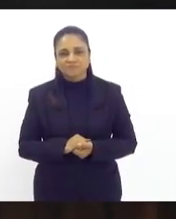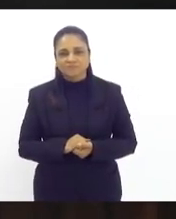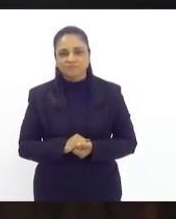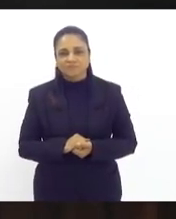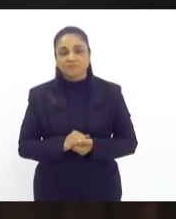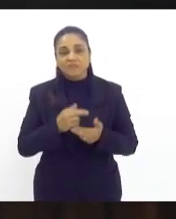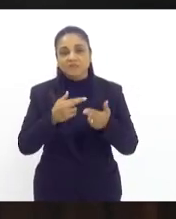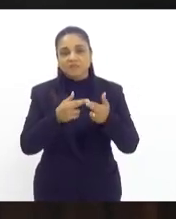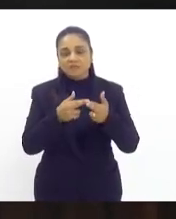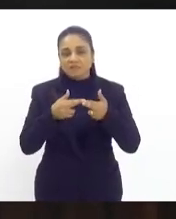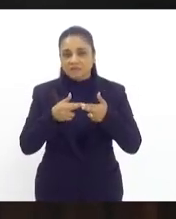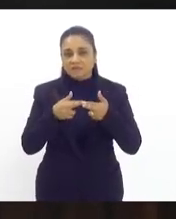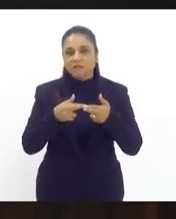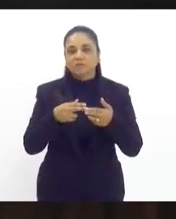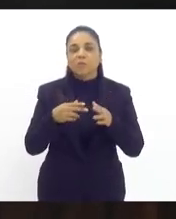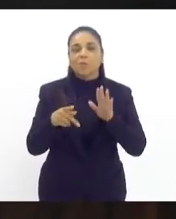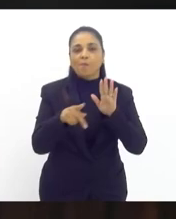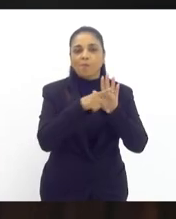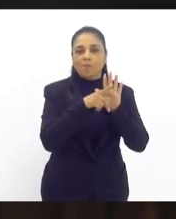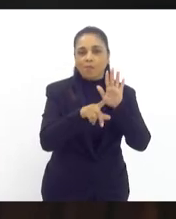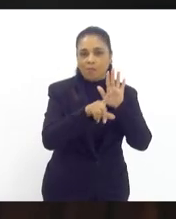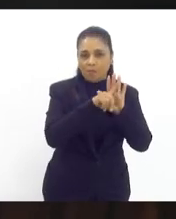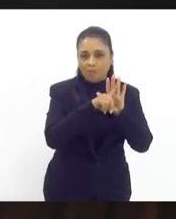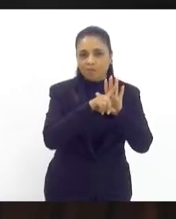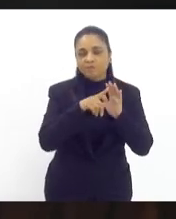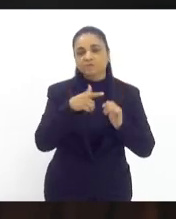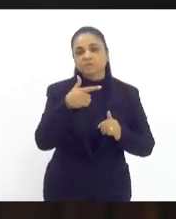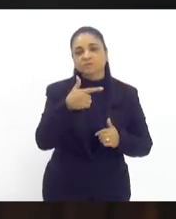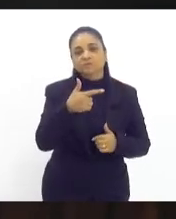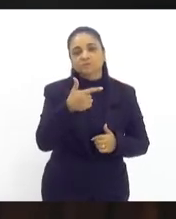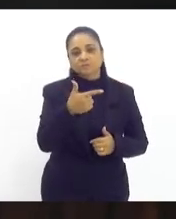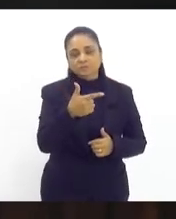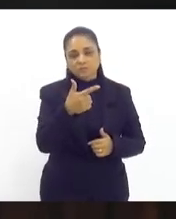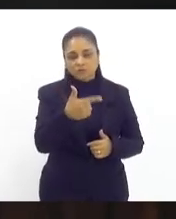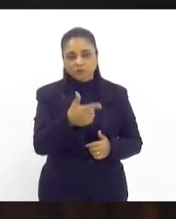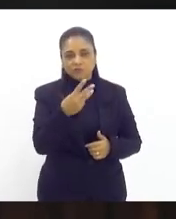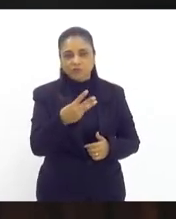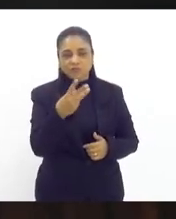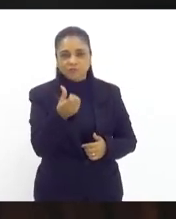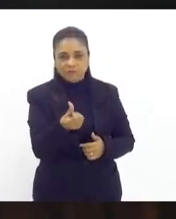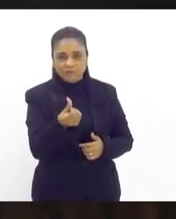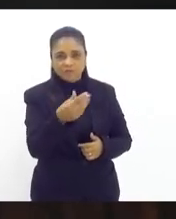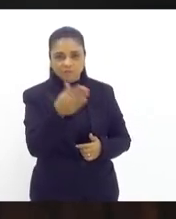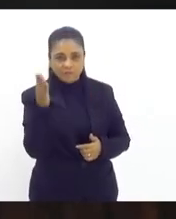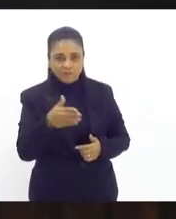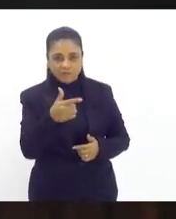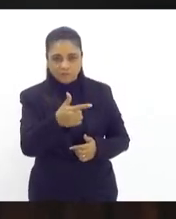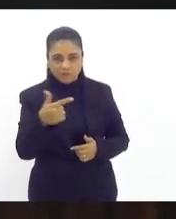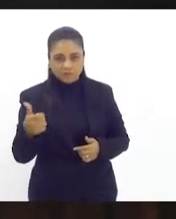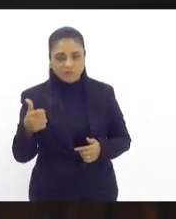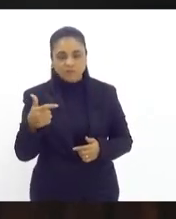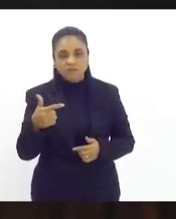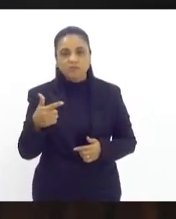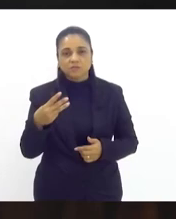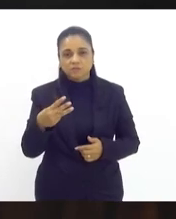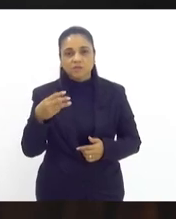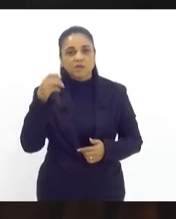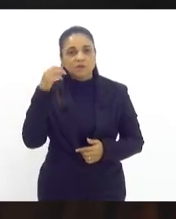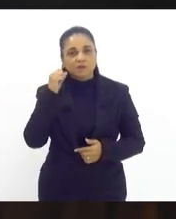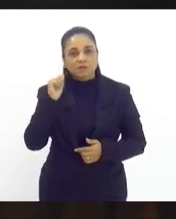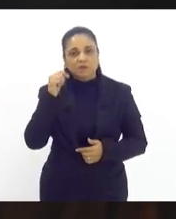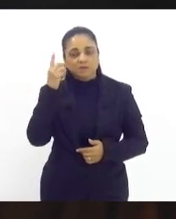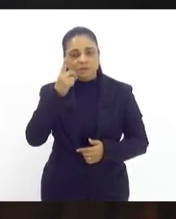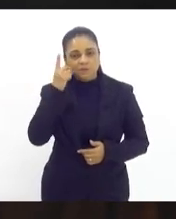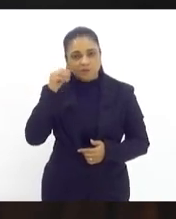e querendo ordem do dia do projeto de lei 236 2023 Deputado Anderson Moraes em votação crítica